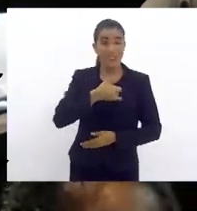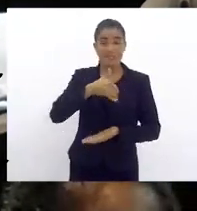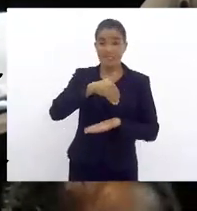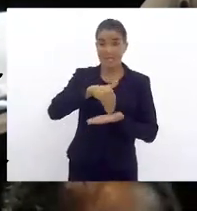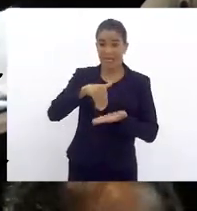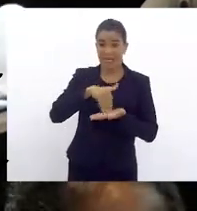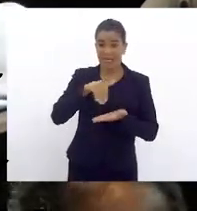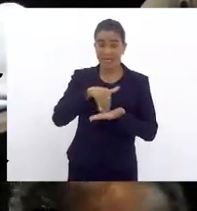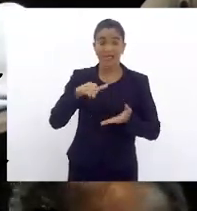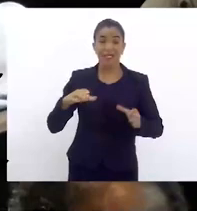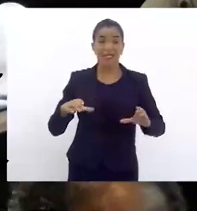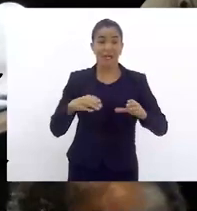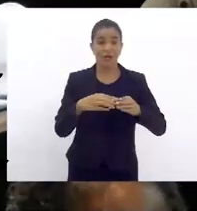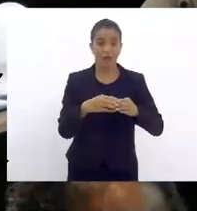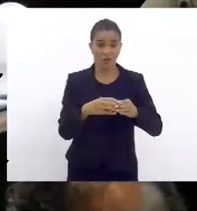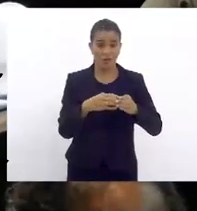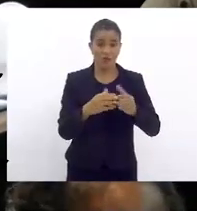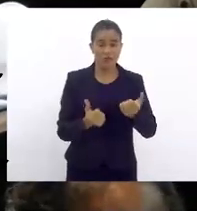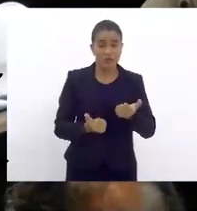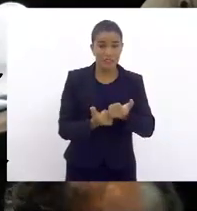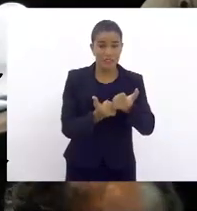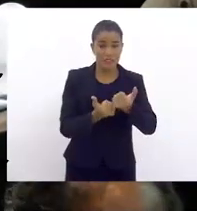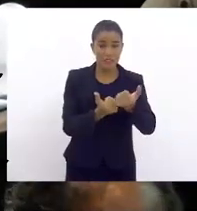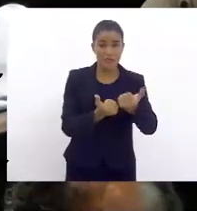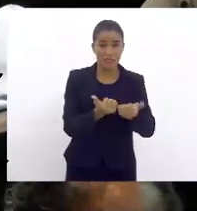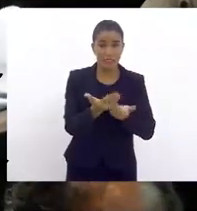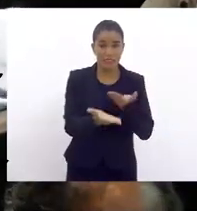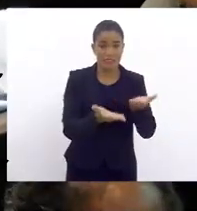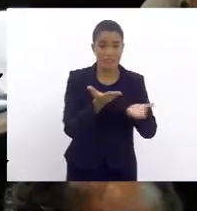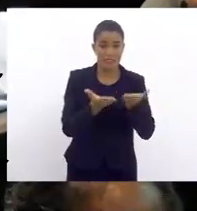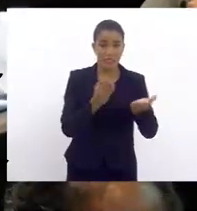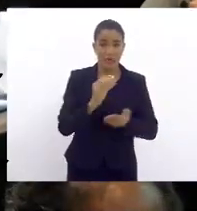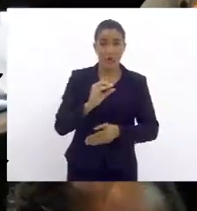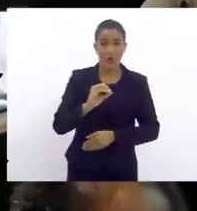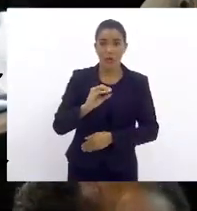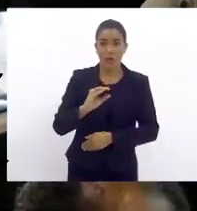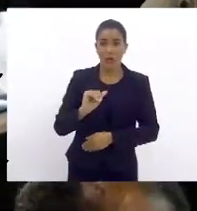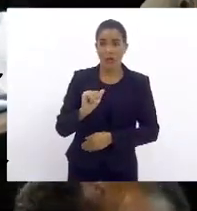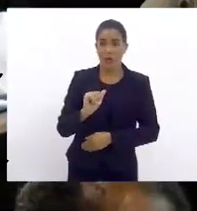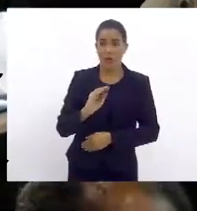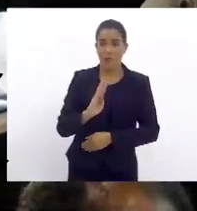da Comissão de Direitos Humanos da assistência da OAB